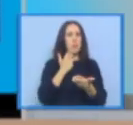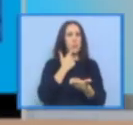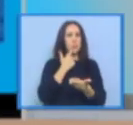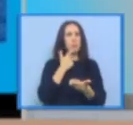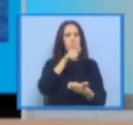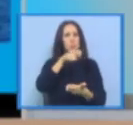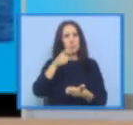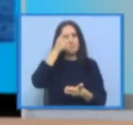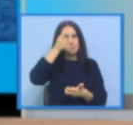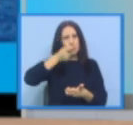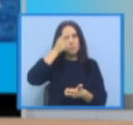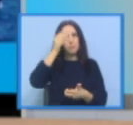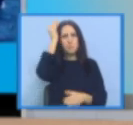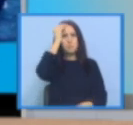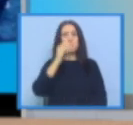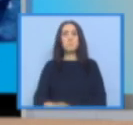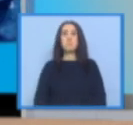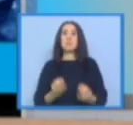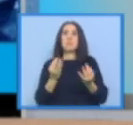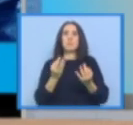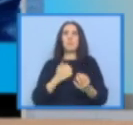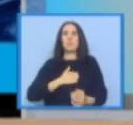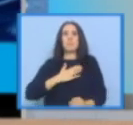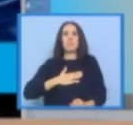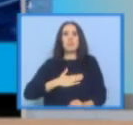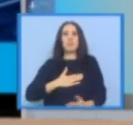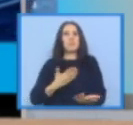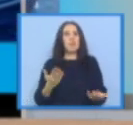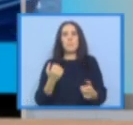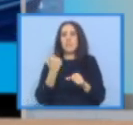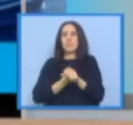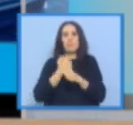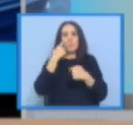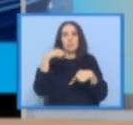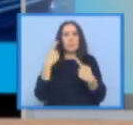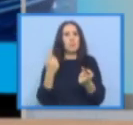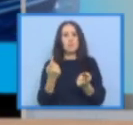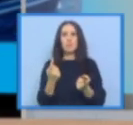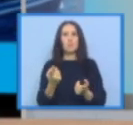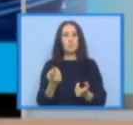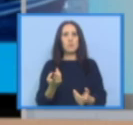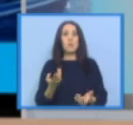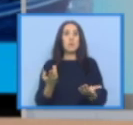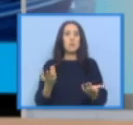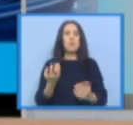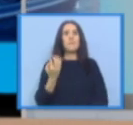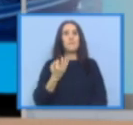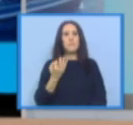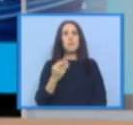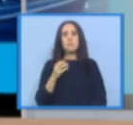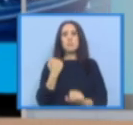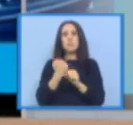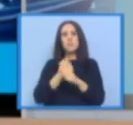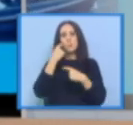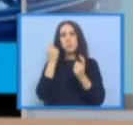respeito por estas pessoas do interior? Exatamente, porque é uma empresa que presta um serviço público. E quando não há esse